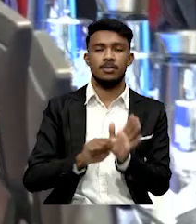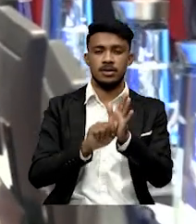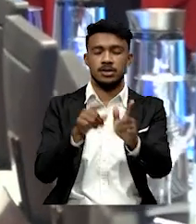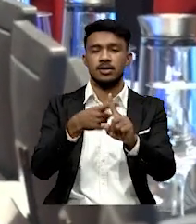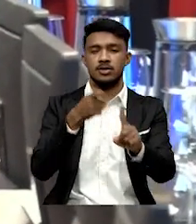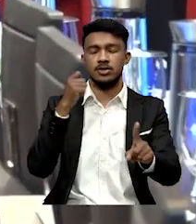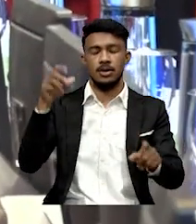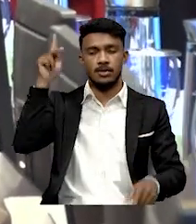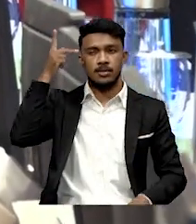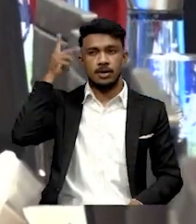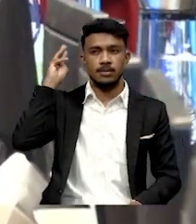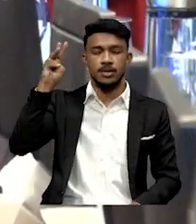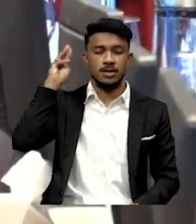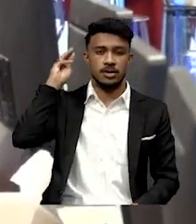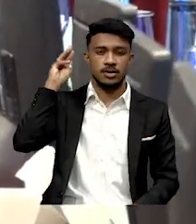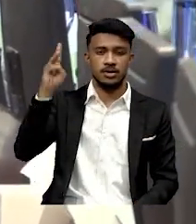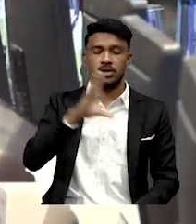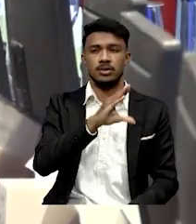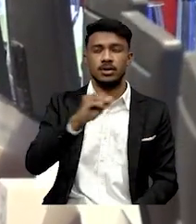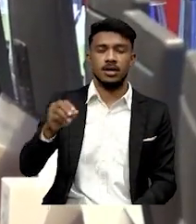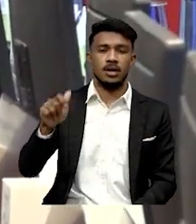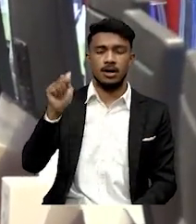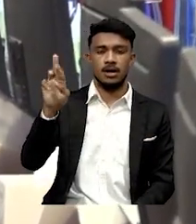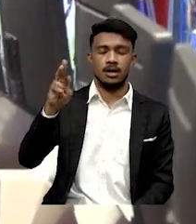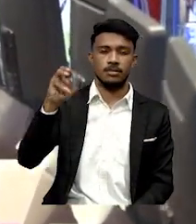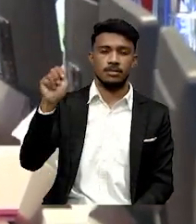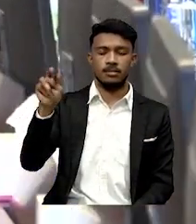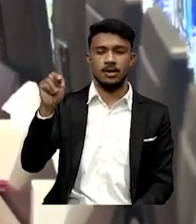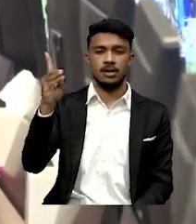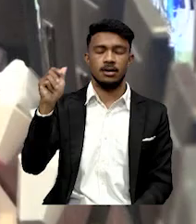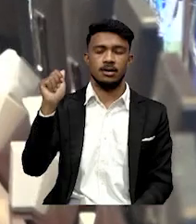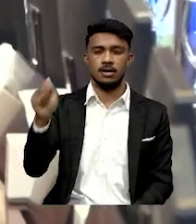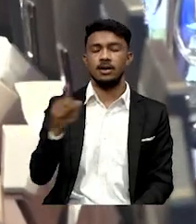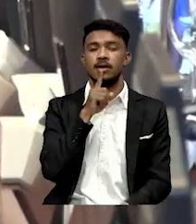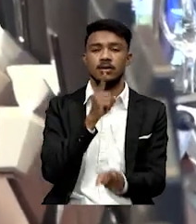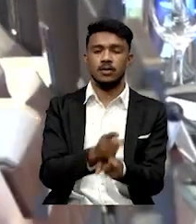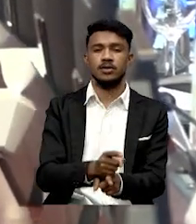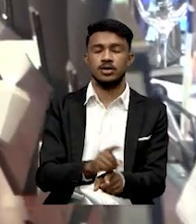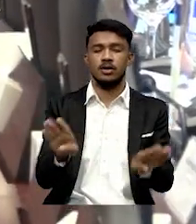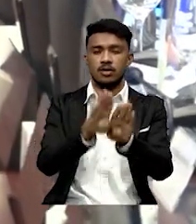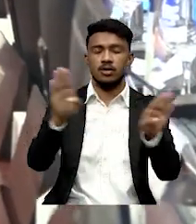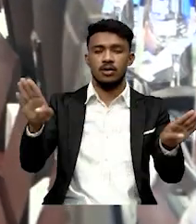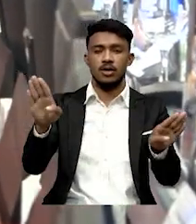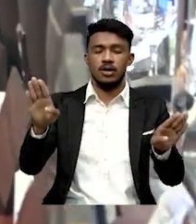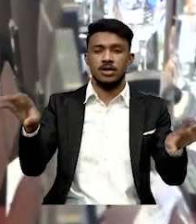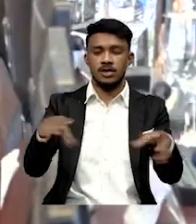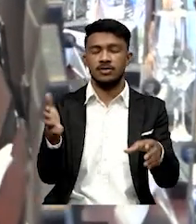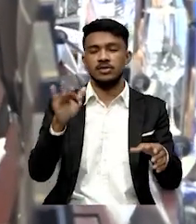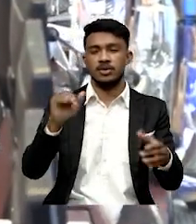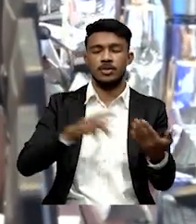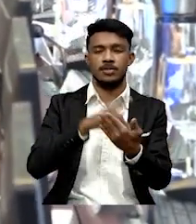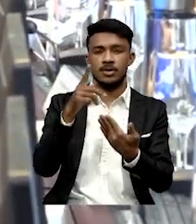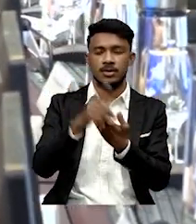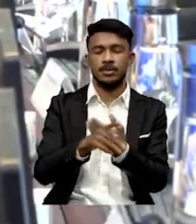Rússia, primeira-ministra em exercício, Armanda Berta dos Santos, nebe fixa vaga Cira, ba promoção pessoal integrado